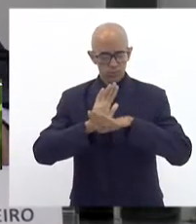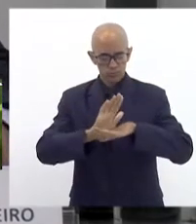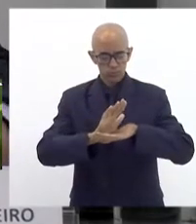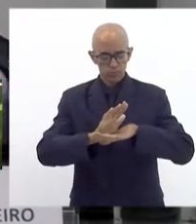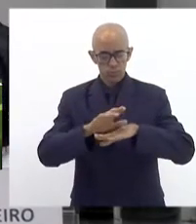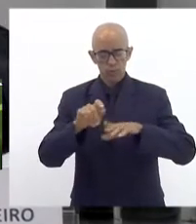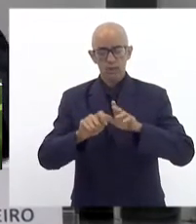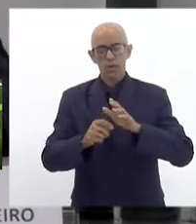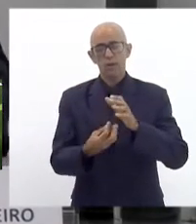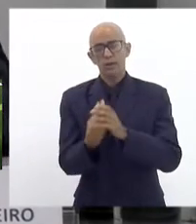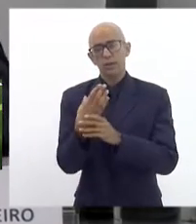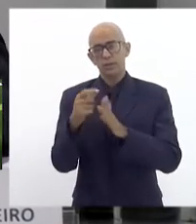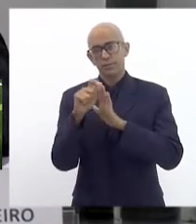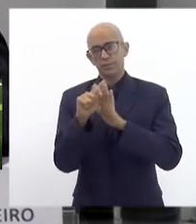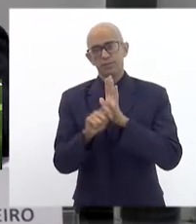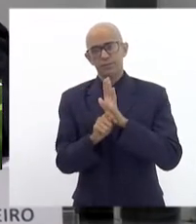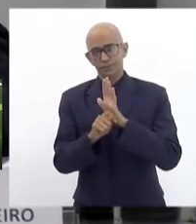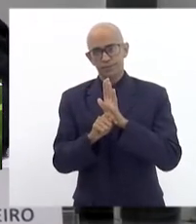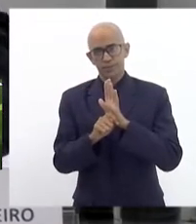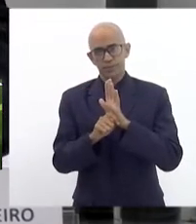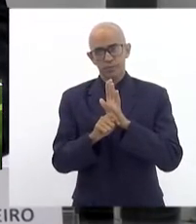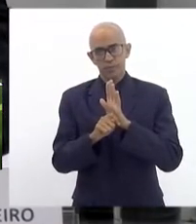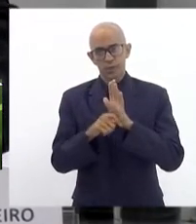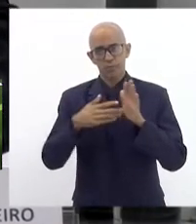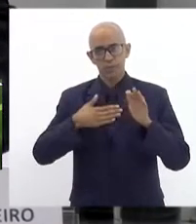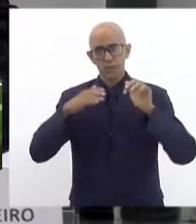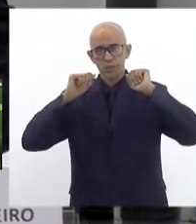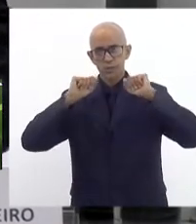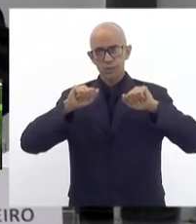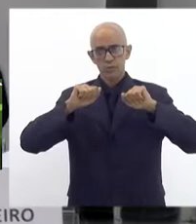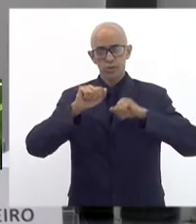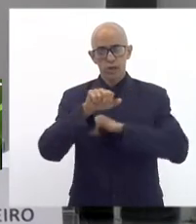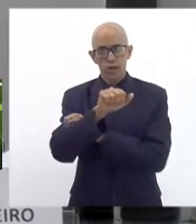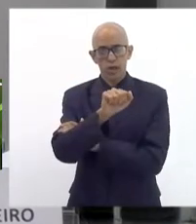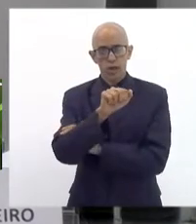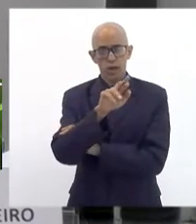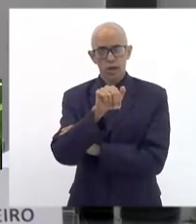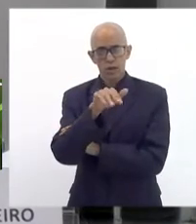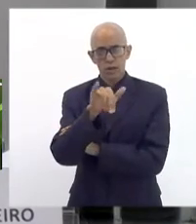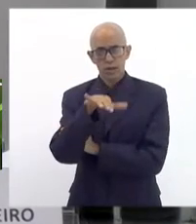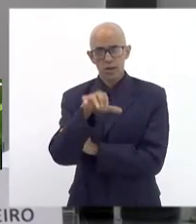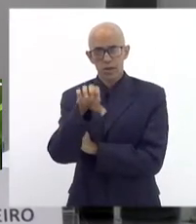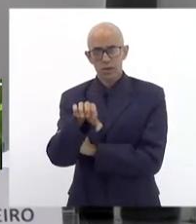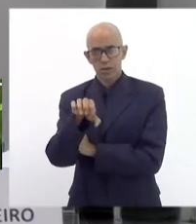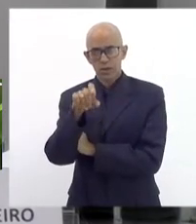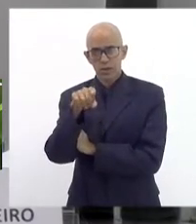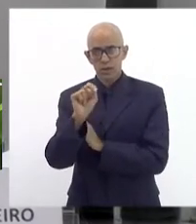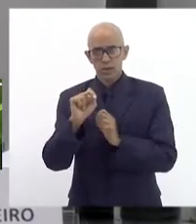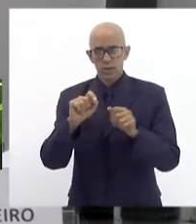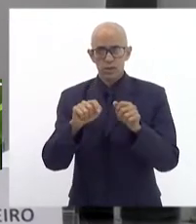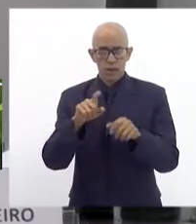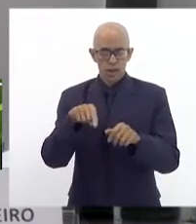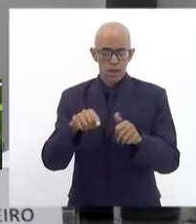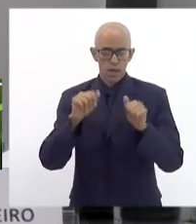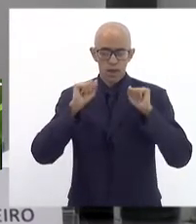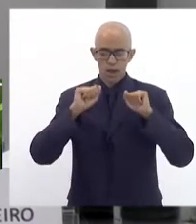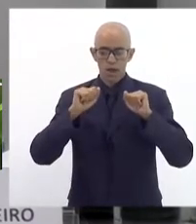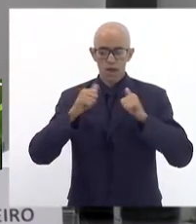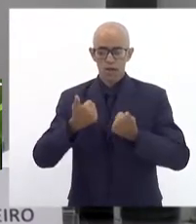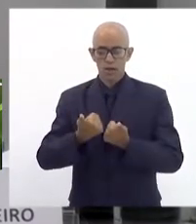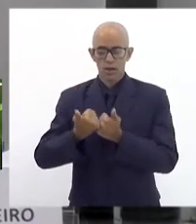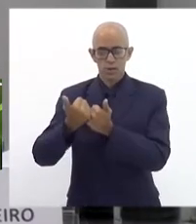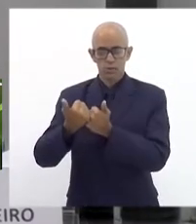desse texto, na produção desse trabalho, minha assessora Ariane Alves, aqui presente, que coordena a minha assessoria legislativa. Também quero